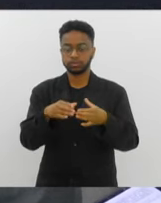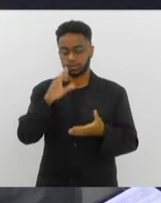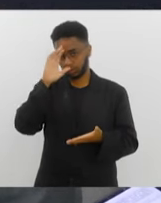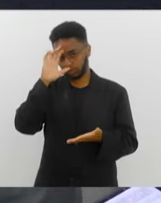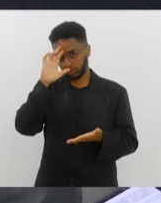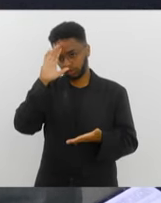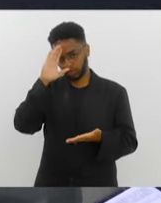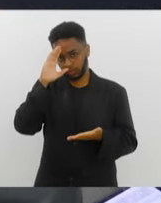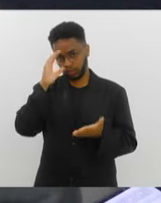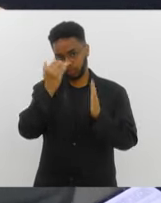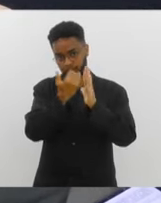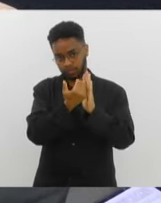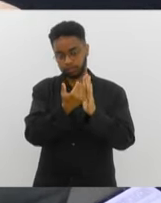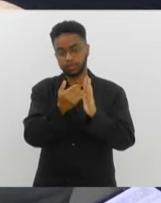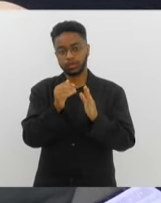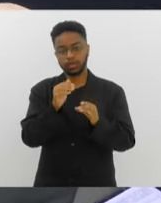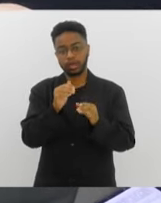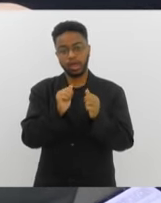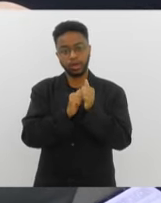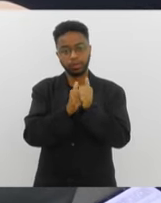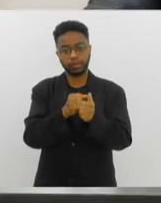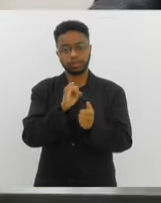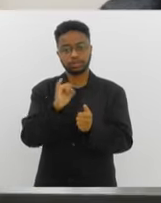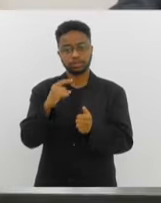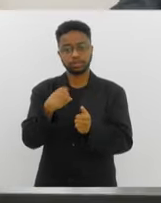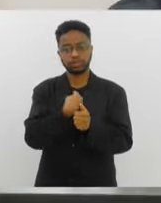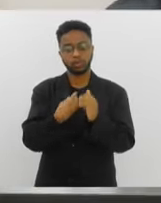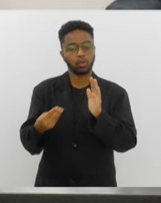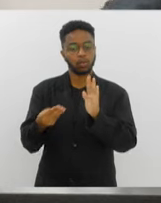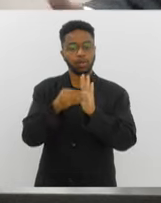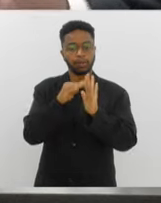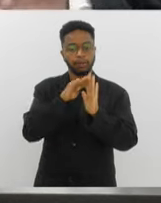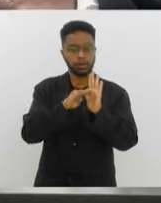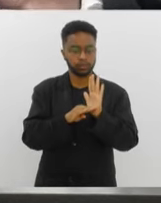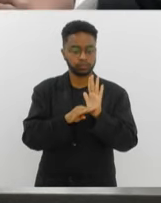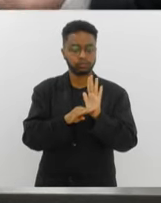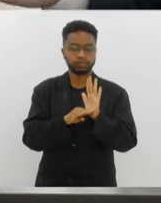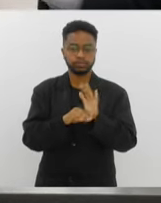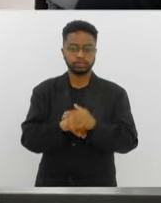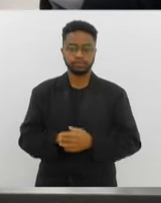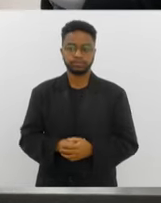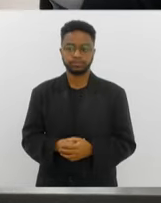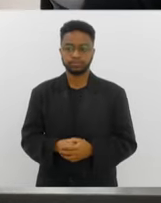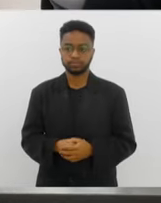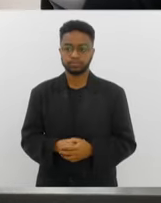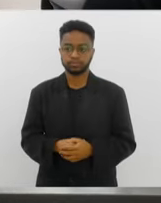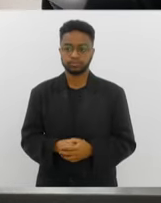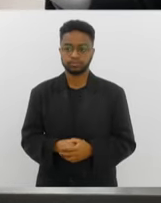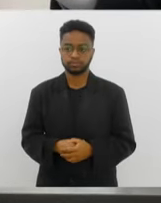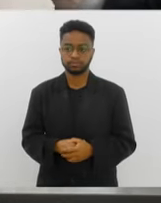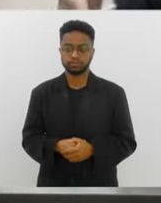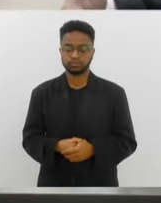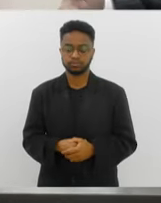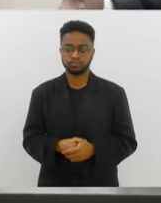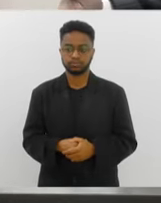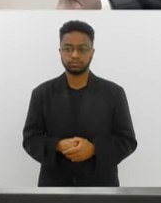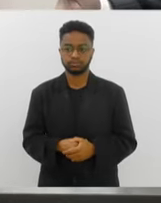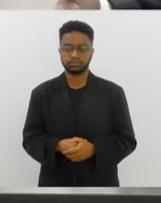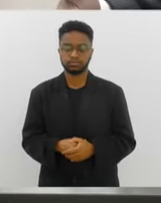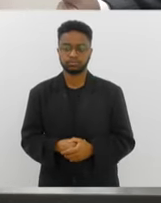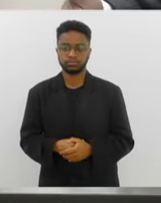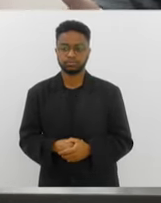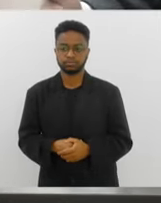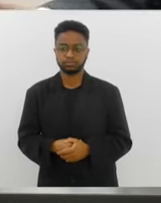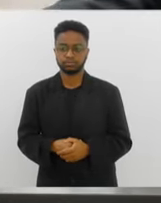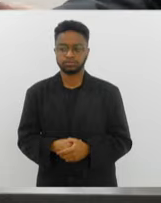conselho vai botar em pauta, porque também não adianta mandar uma indicação e o conselho ignorar. Tem que botar em pauta. Eu ia sugerir para botar o item 6 em votação em